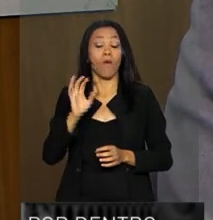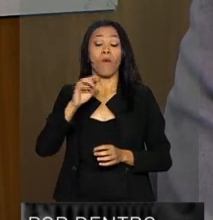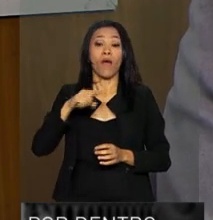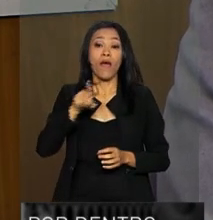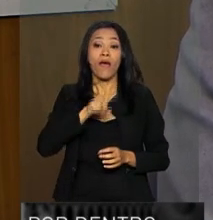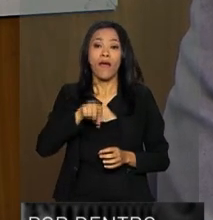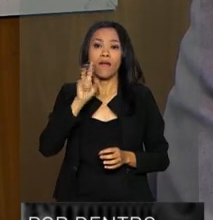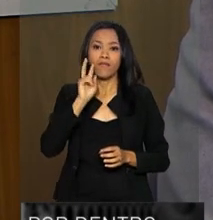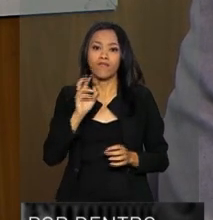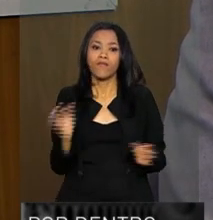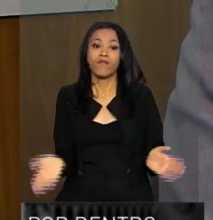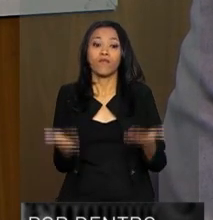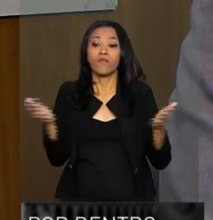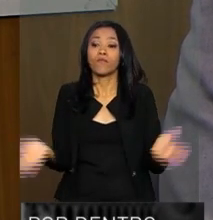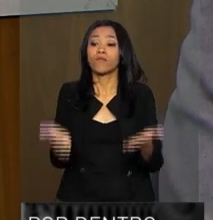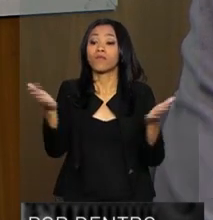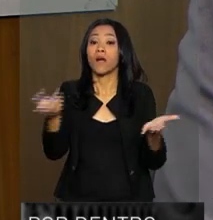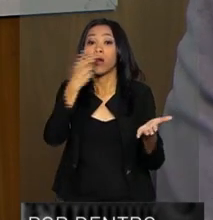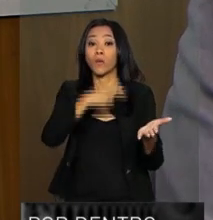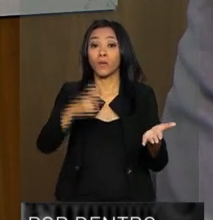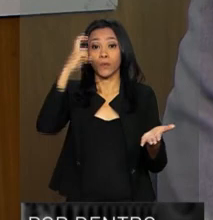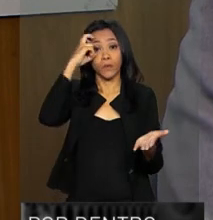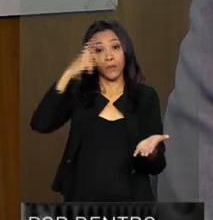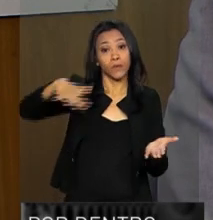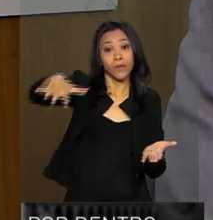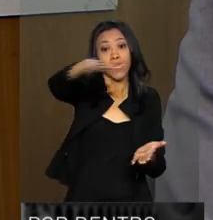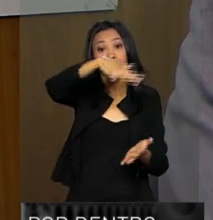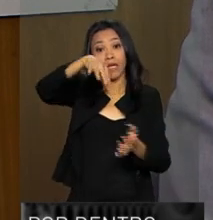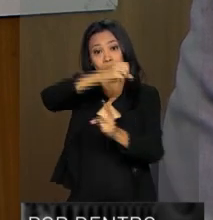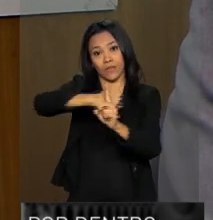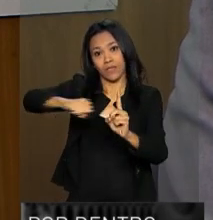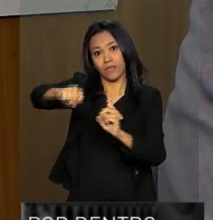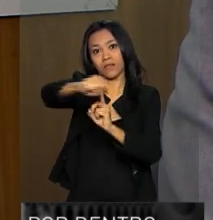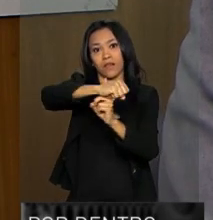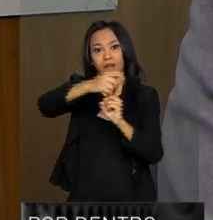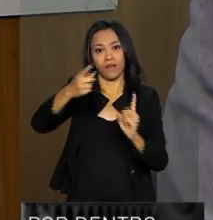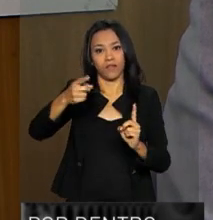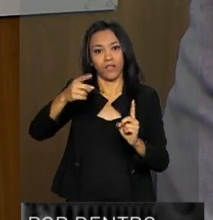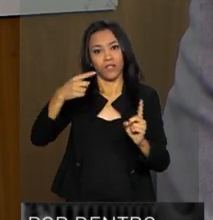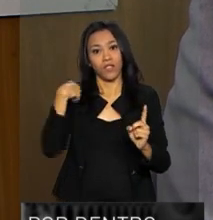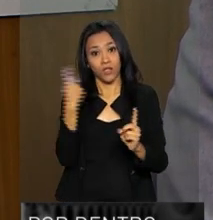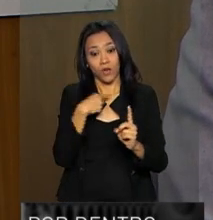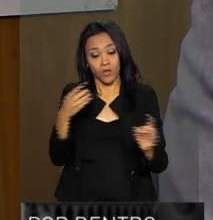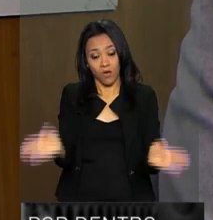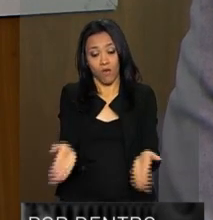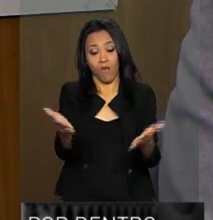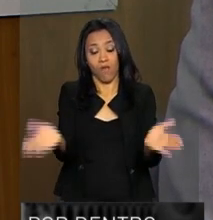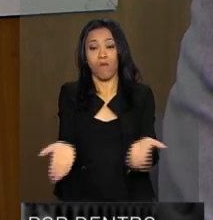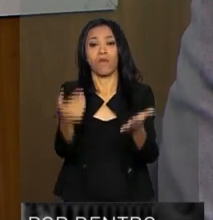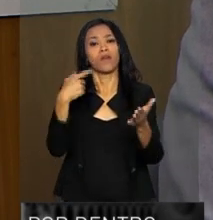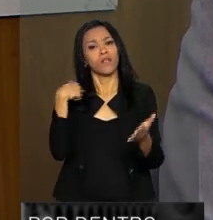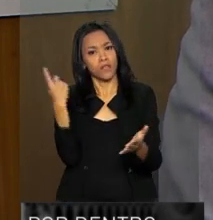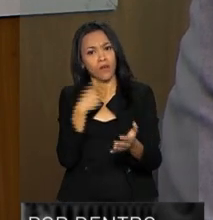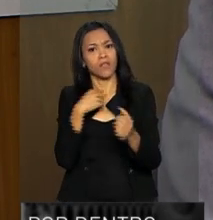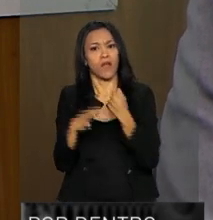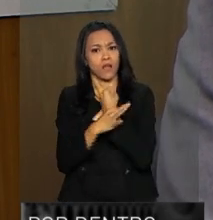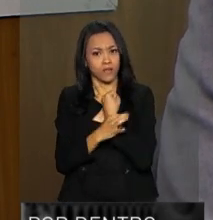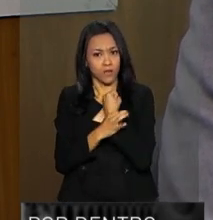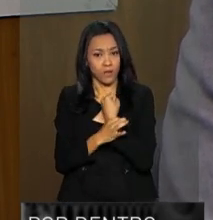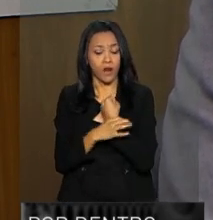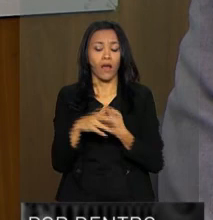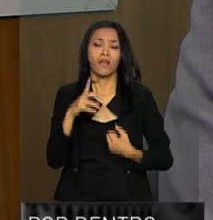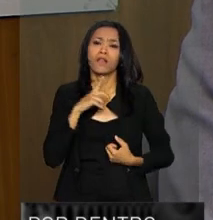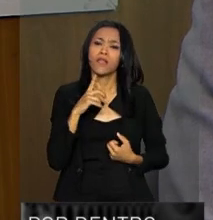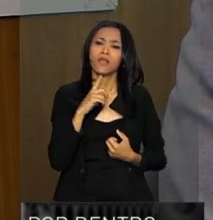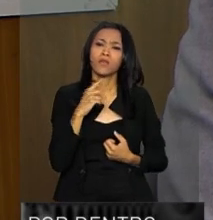a cultura é algo que pertence essencialmente ao campo da sociedade e civil e devemos garantir isso nós temos uma preocupação